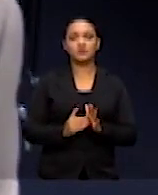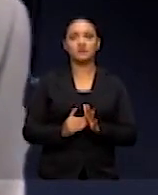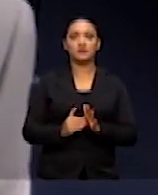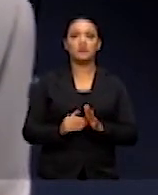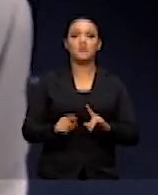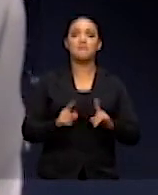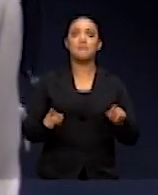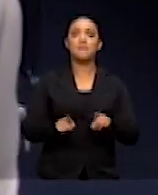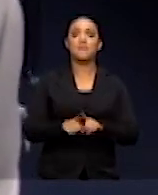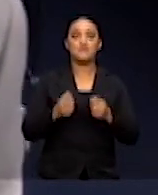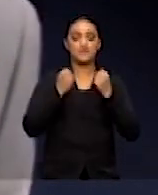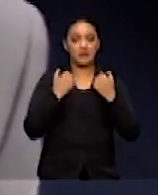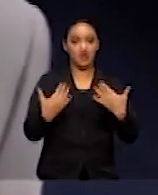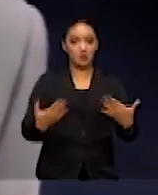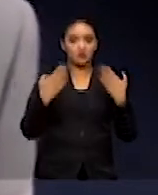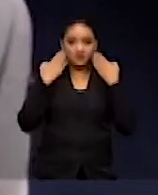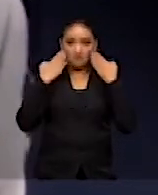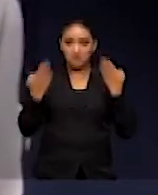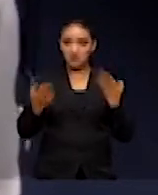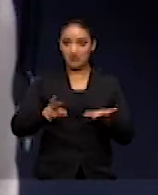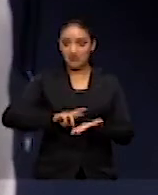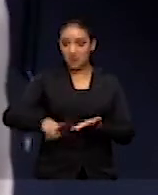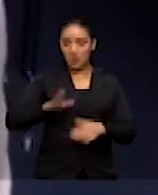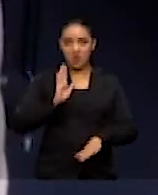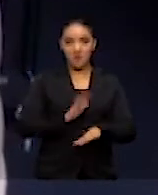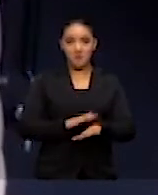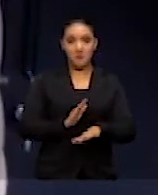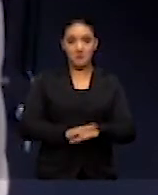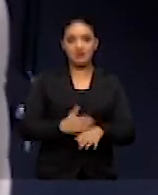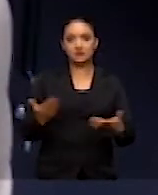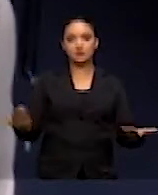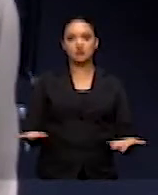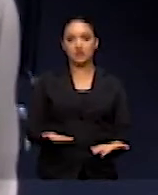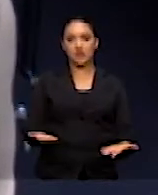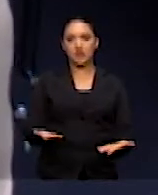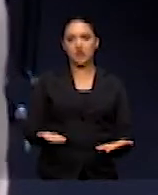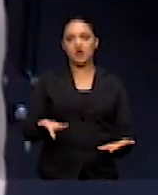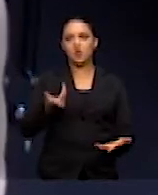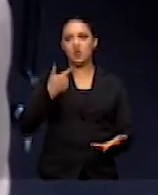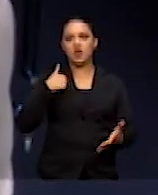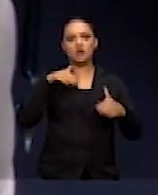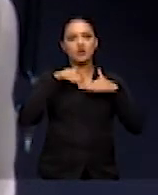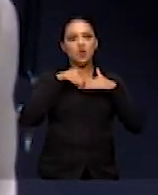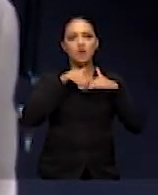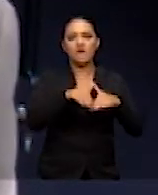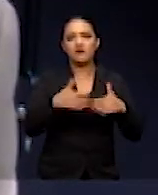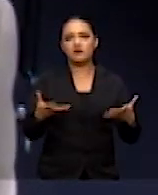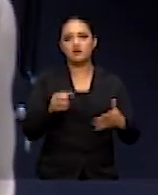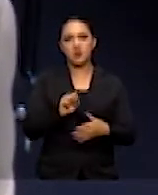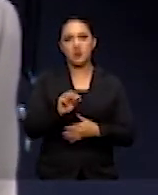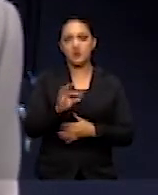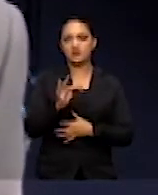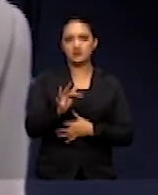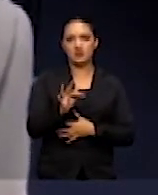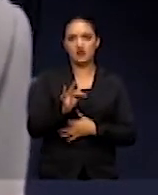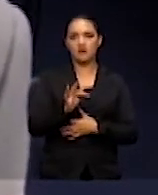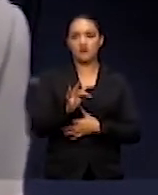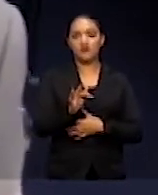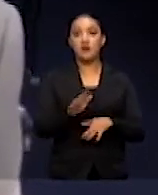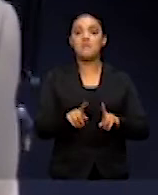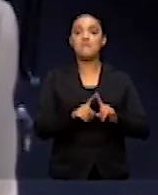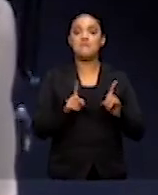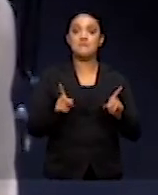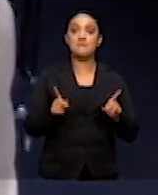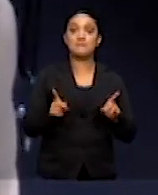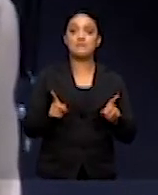seja porque a audiência pública não é para convencimento jurídico do Supremo Tribunal Federal, mas